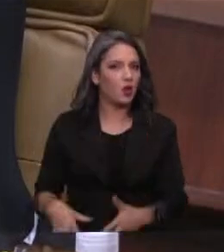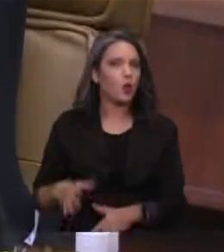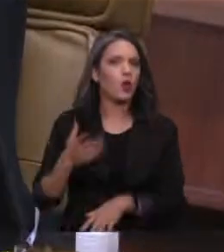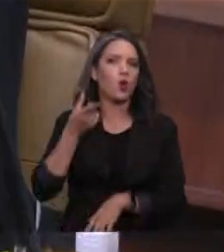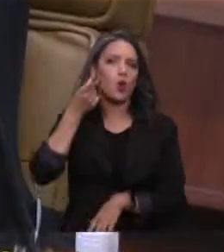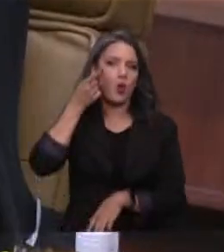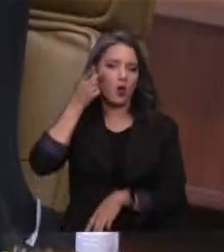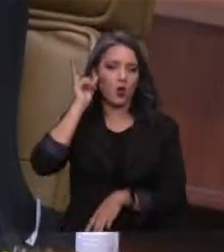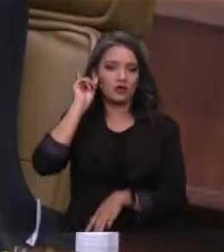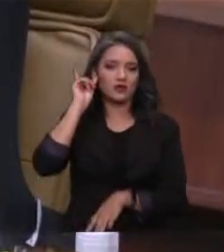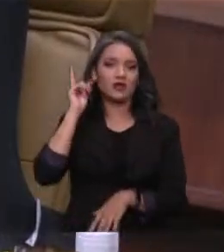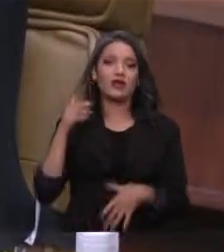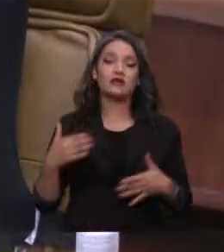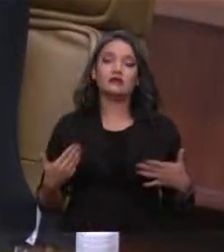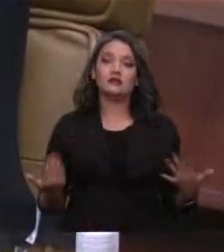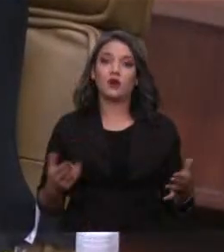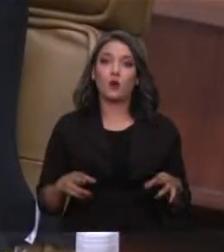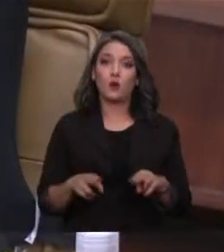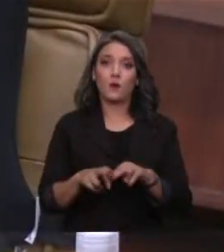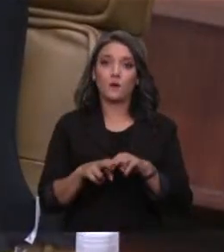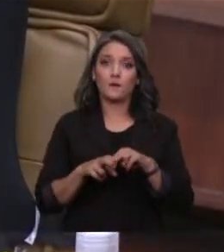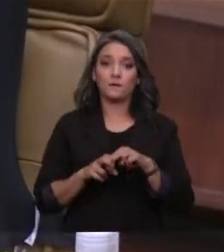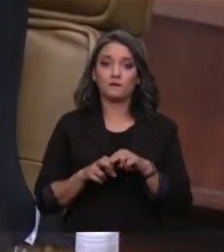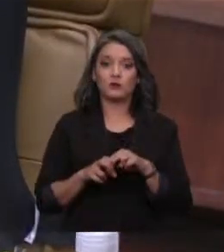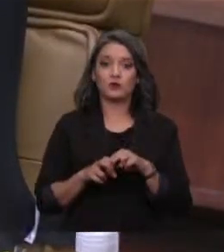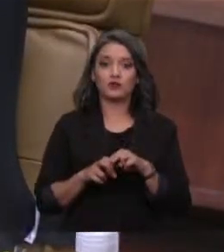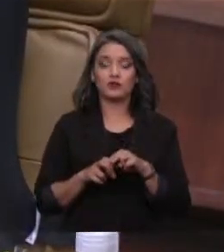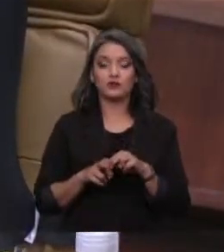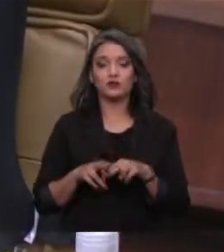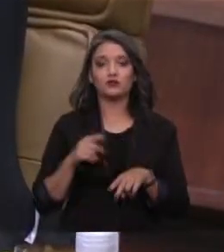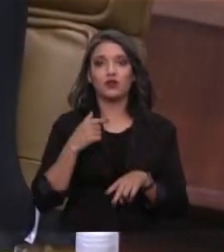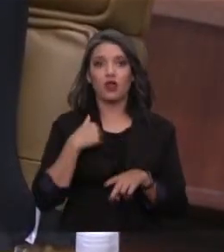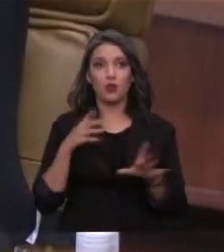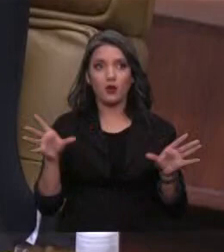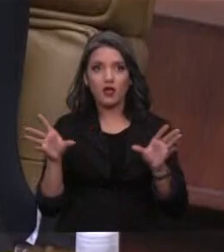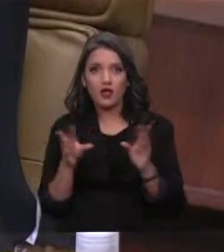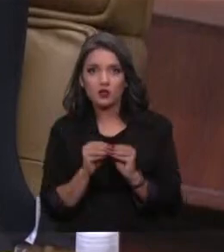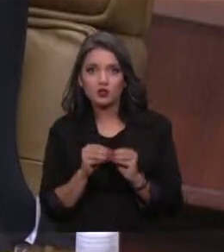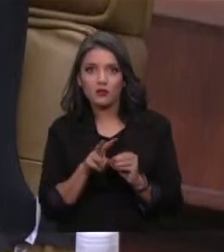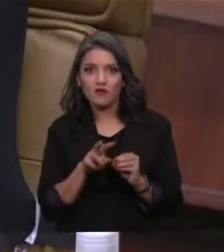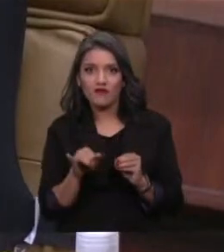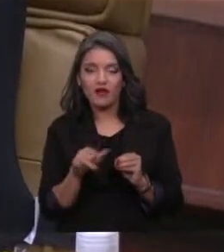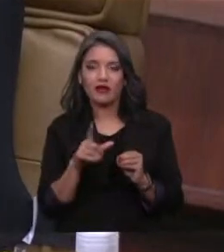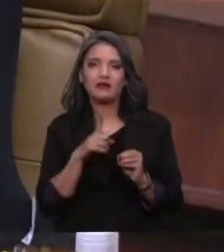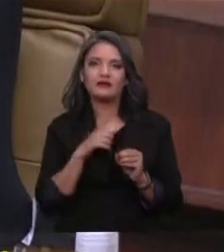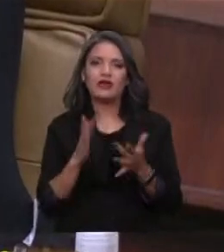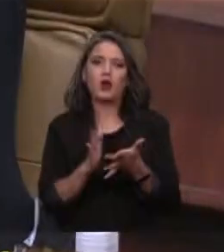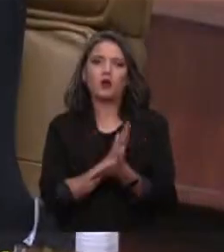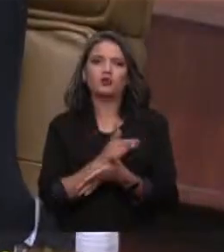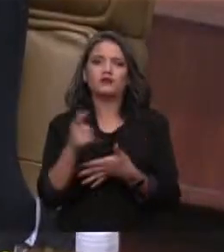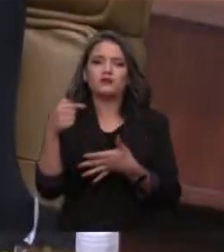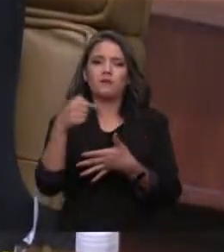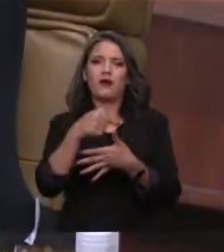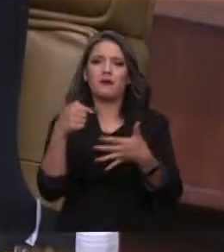substância. Eu vou tentar concentrar em alguns aspectos que eu